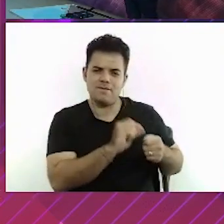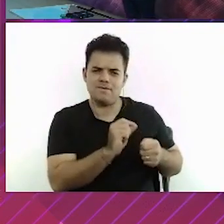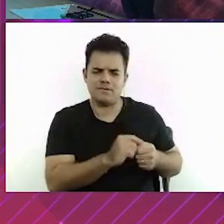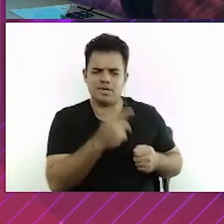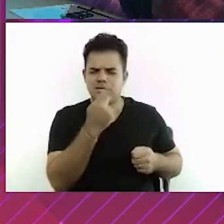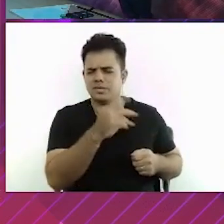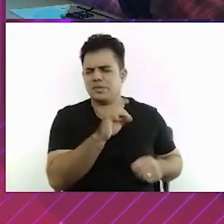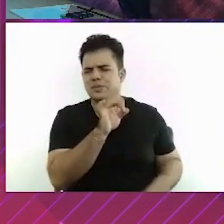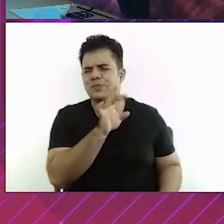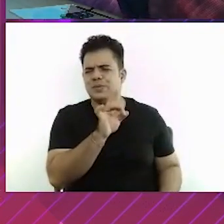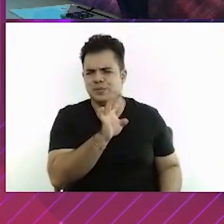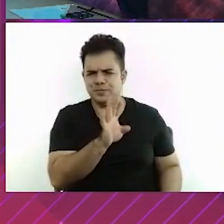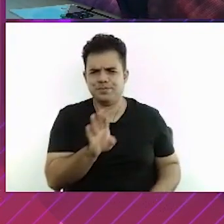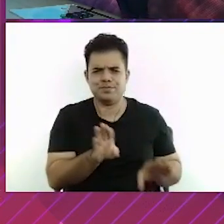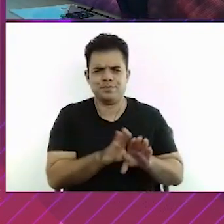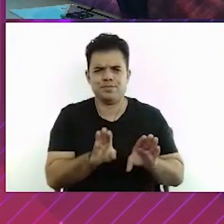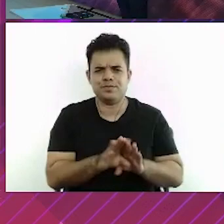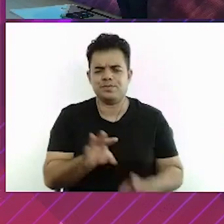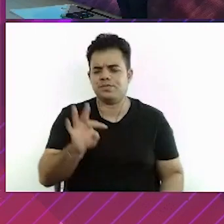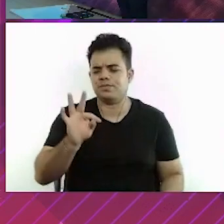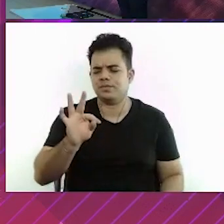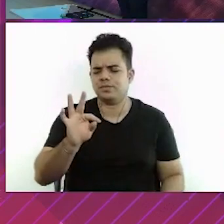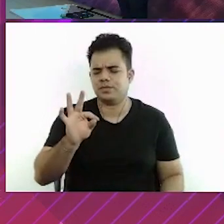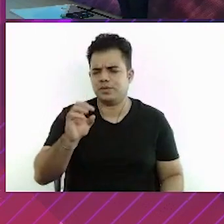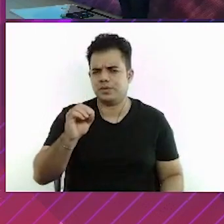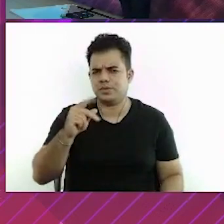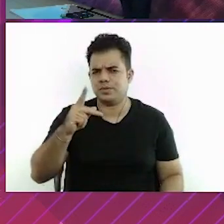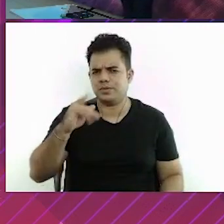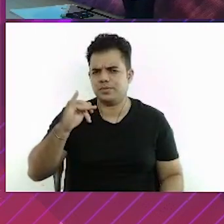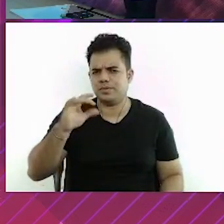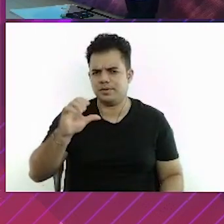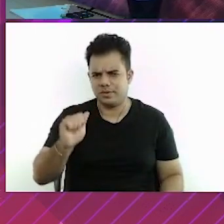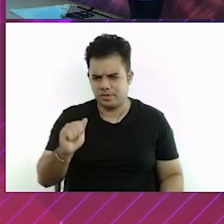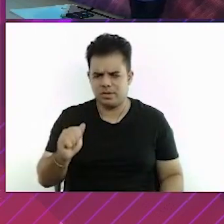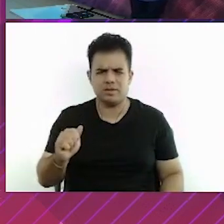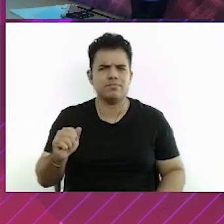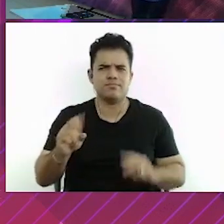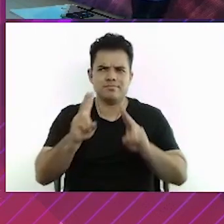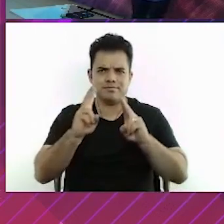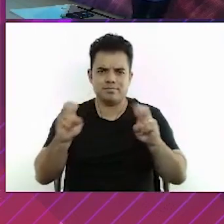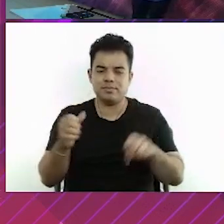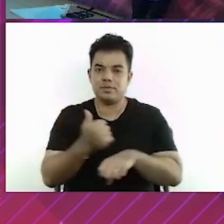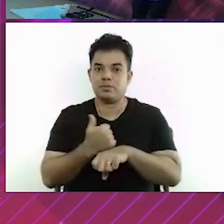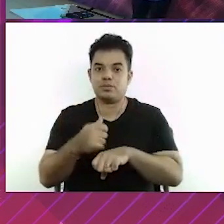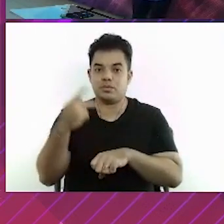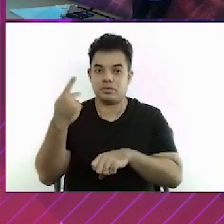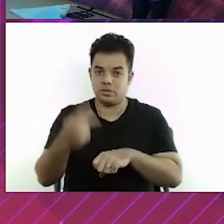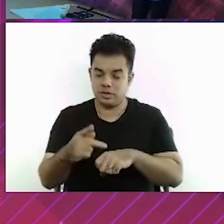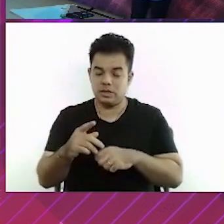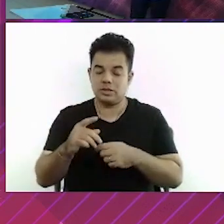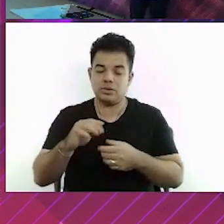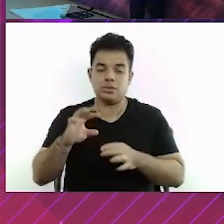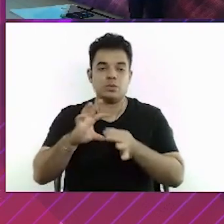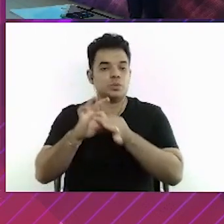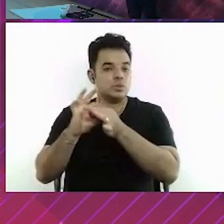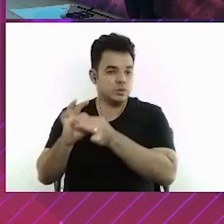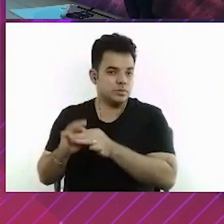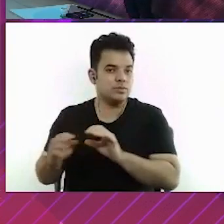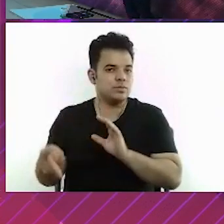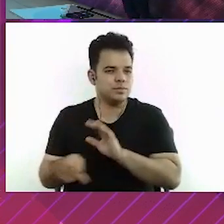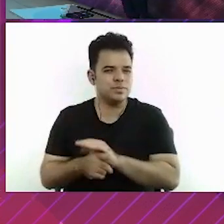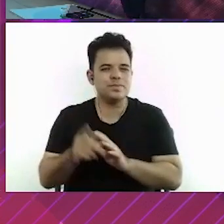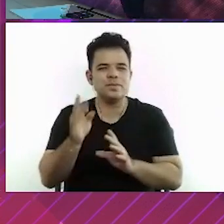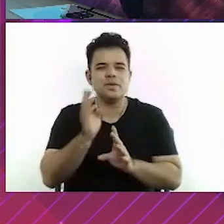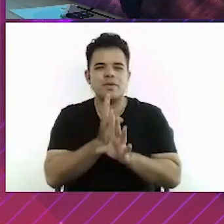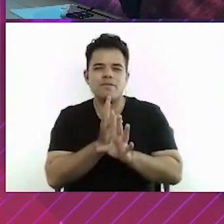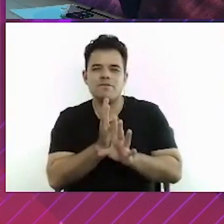Tem também a topic e a header, que são mais específicas em outros contextos. A fila é onde efetivamente ficam as mensagens e